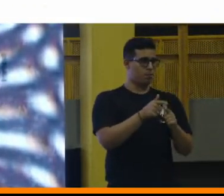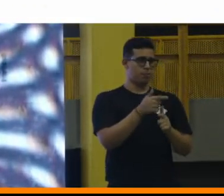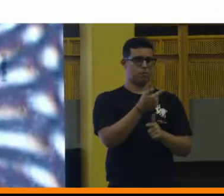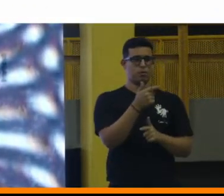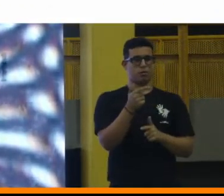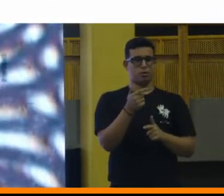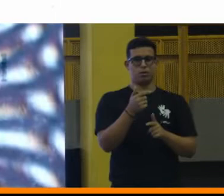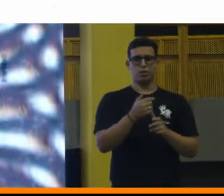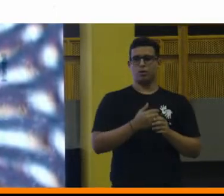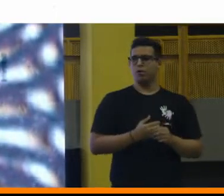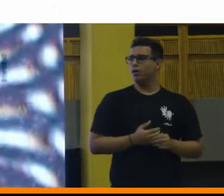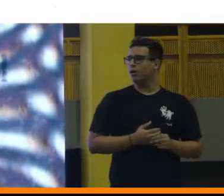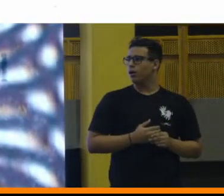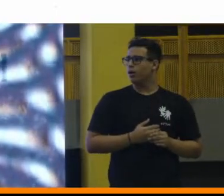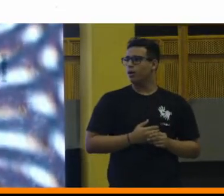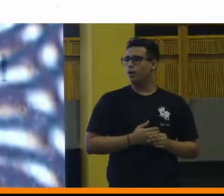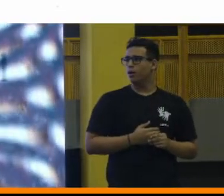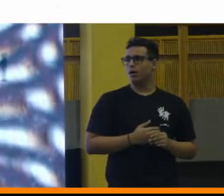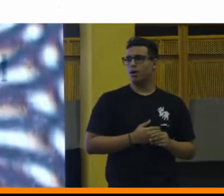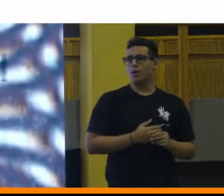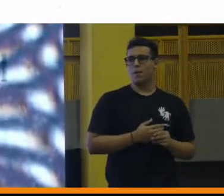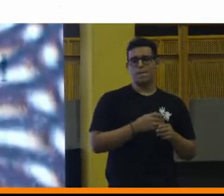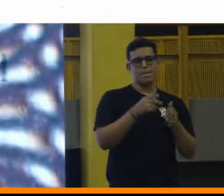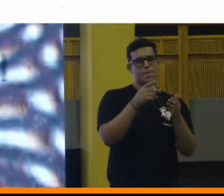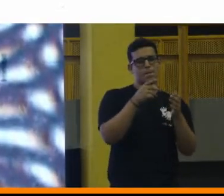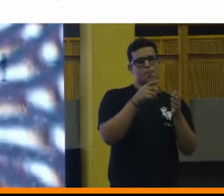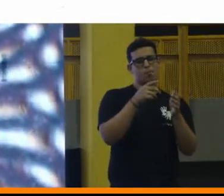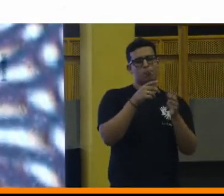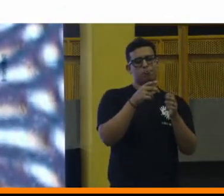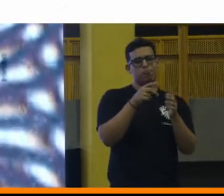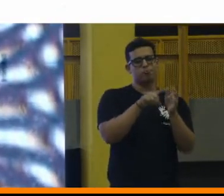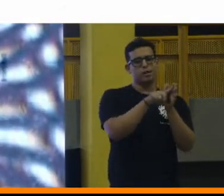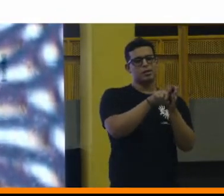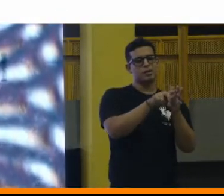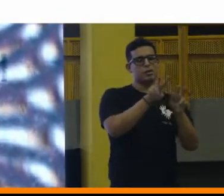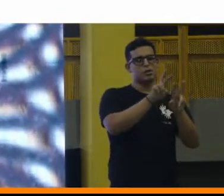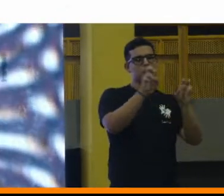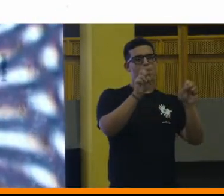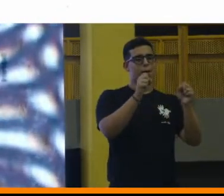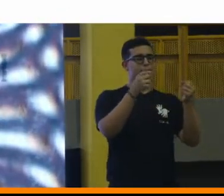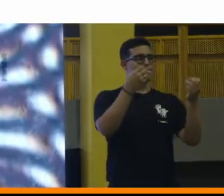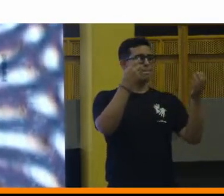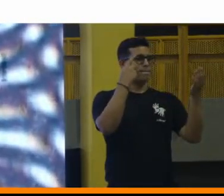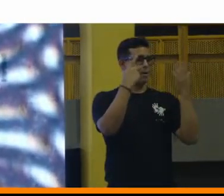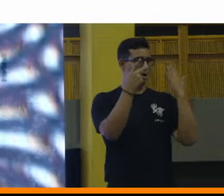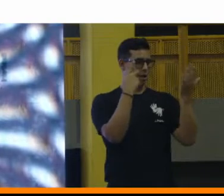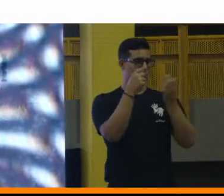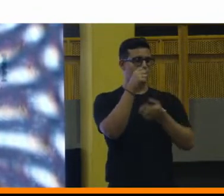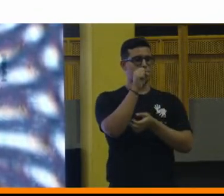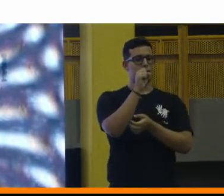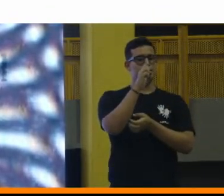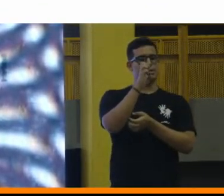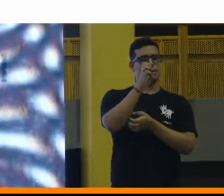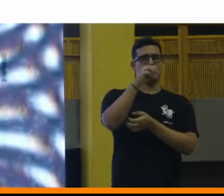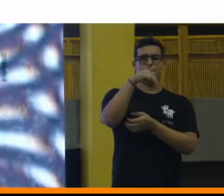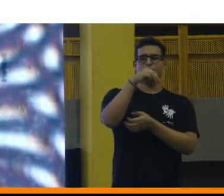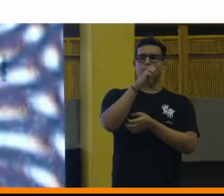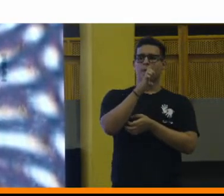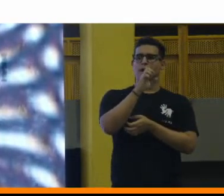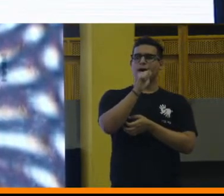uma parábola do semeador. O que você está semeando? Bom, mas voltando